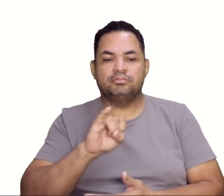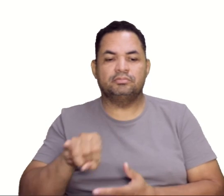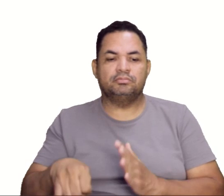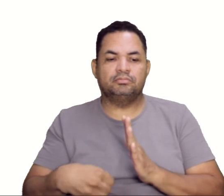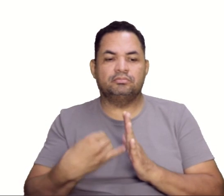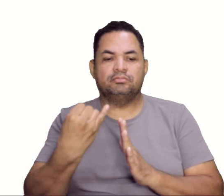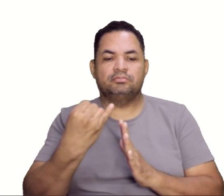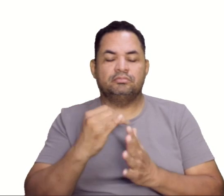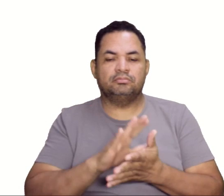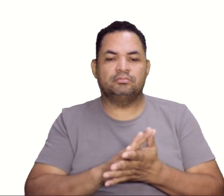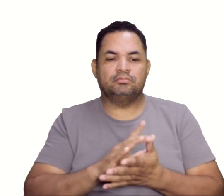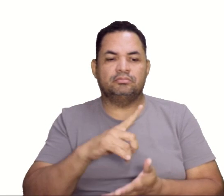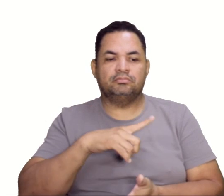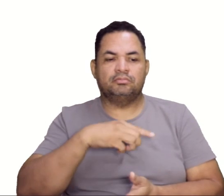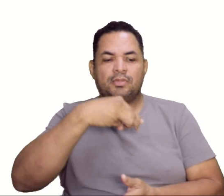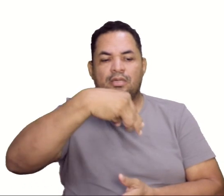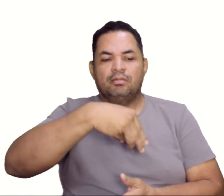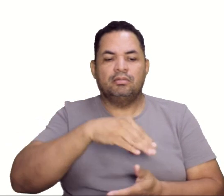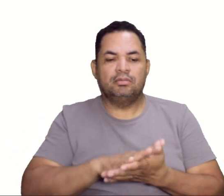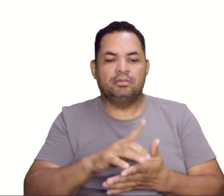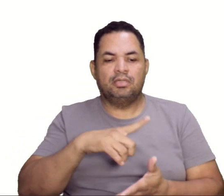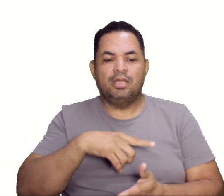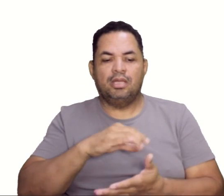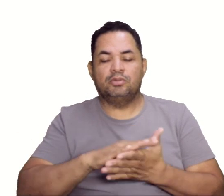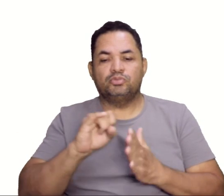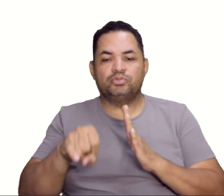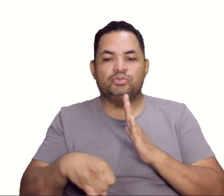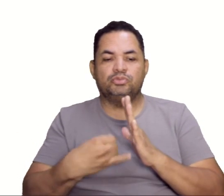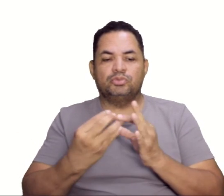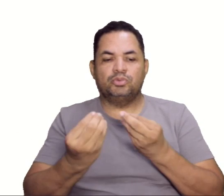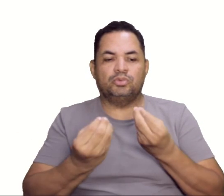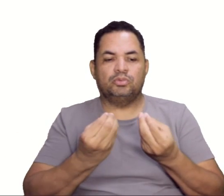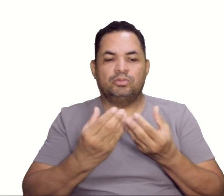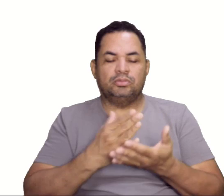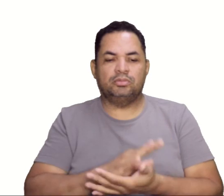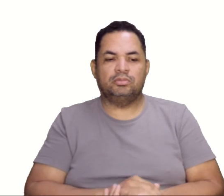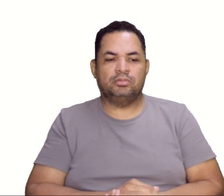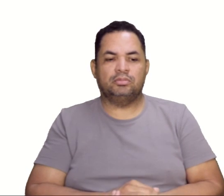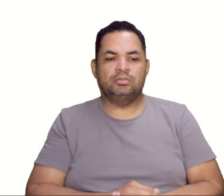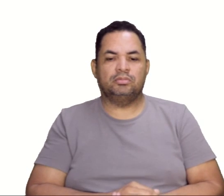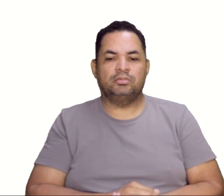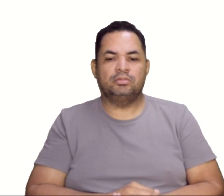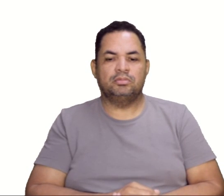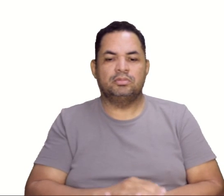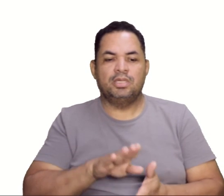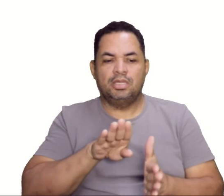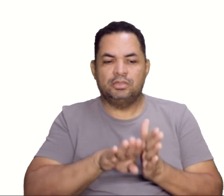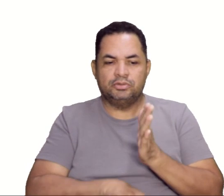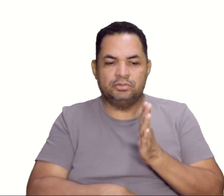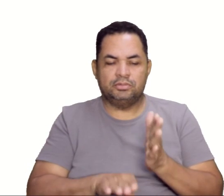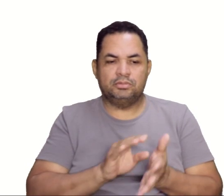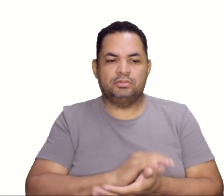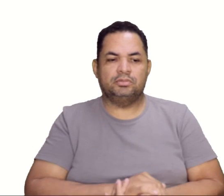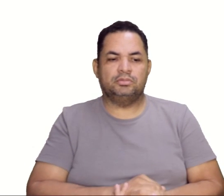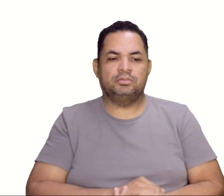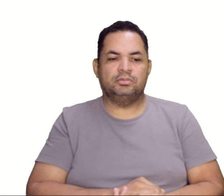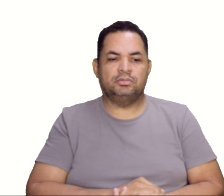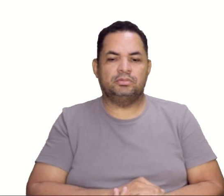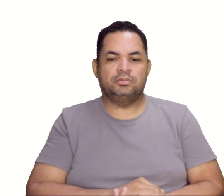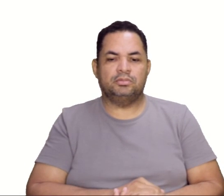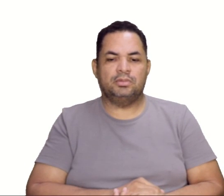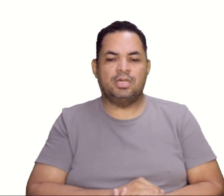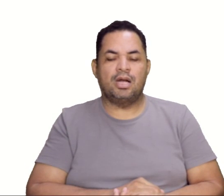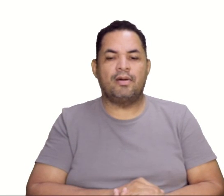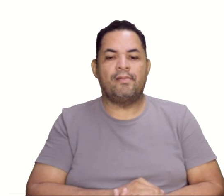tem se tem um montante tem um capital Você tem os juros ahi como é que eu sei o montante Então como é que eu sei o juro s é só diminuir Ah então o meu